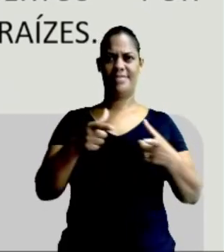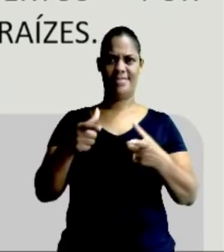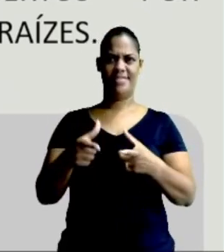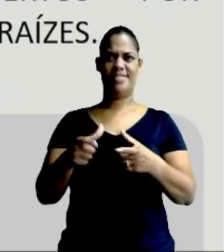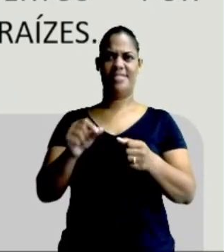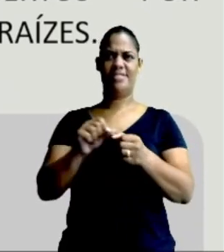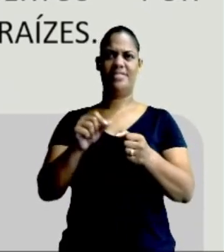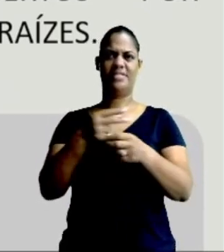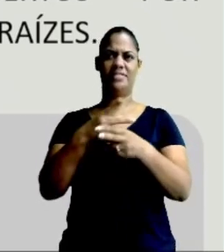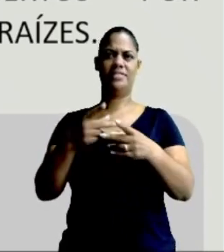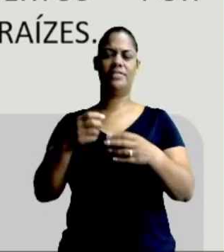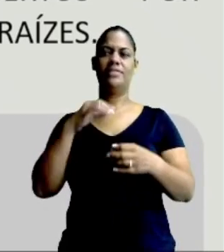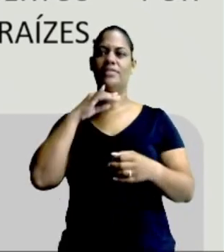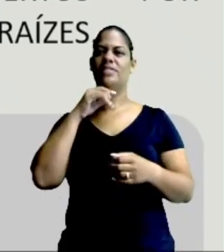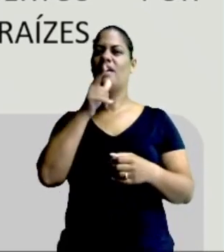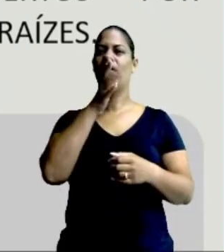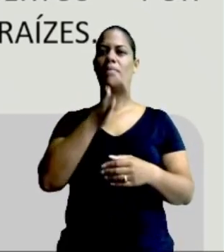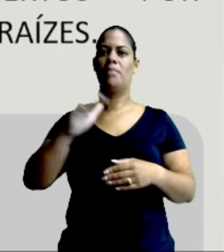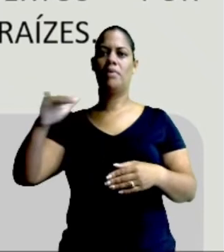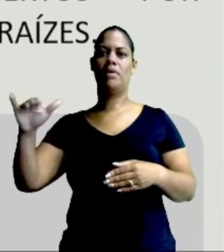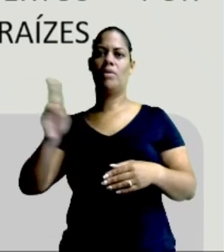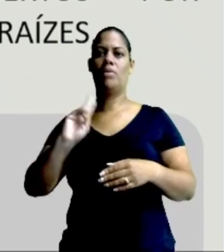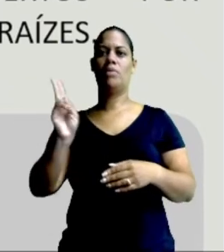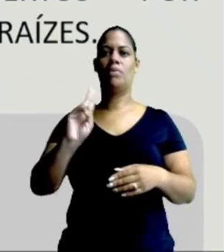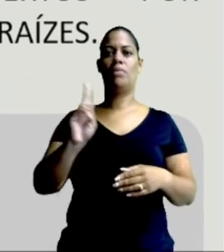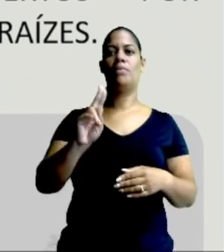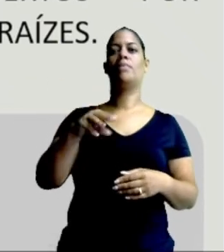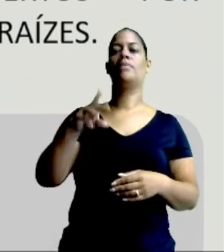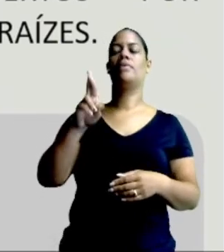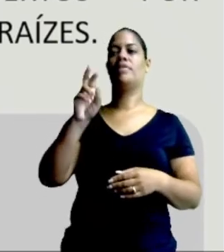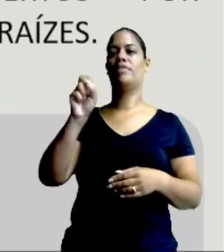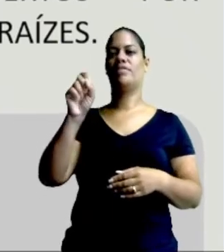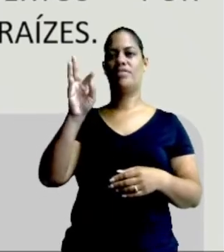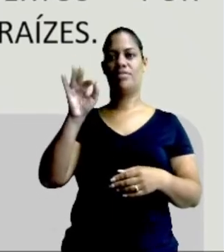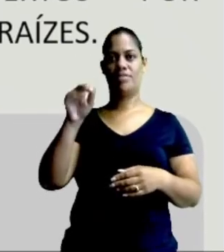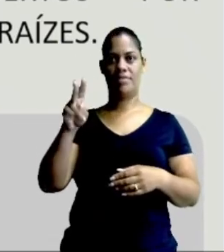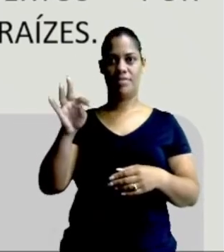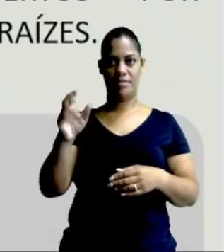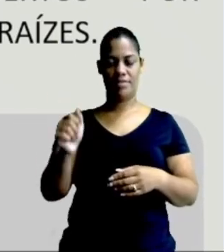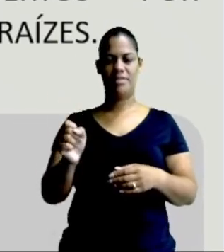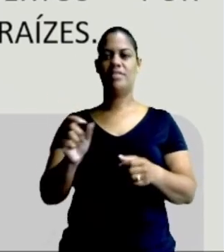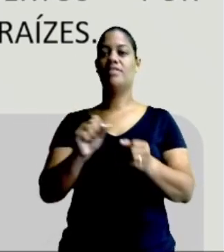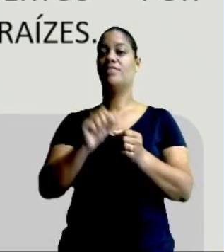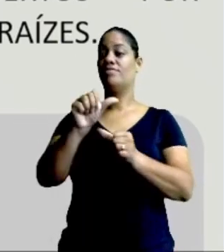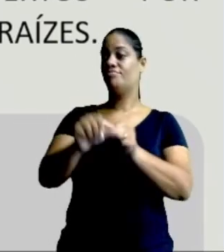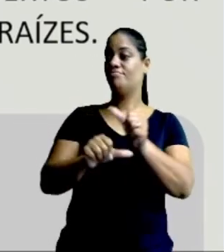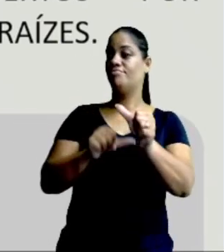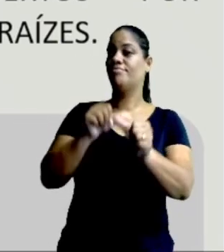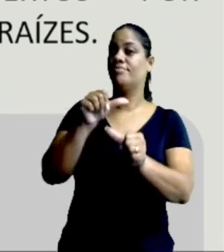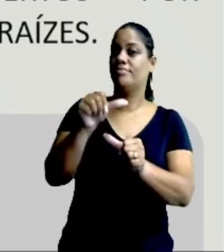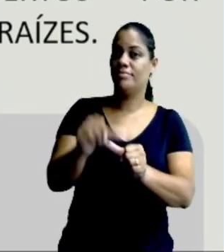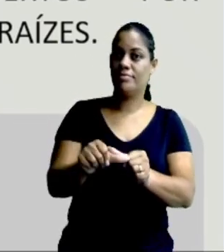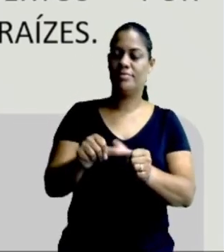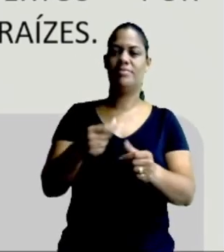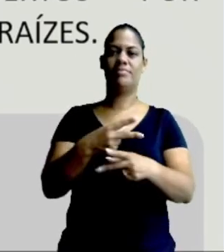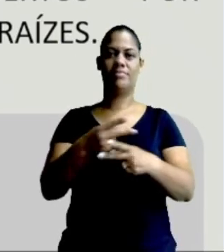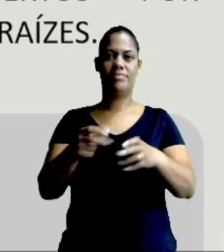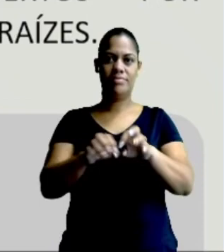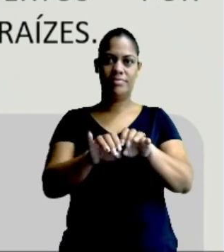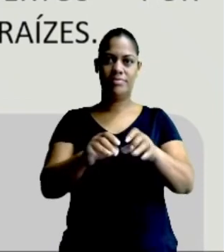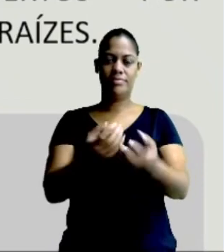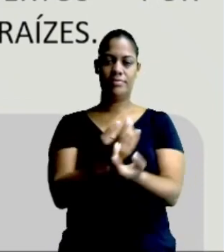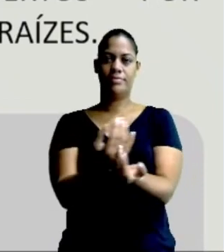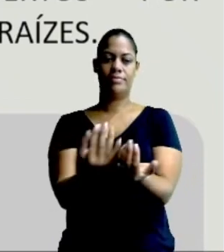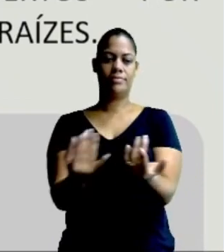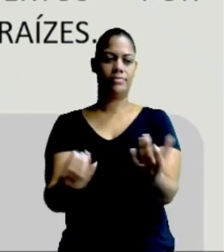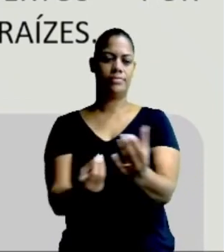cobertos por sedimentos marinhos, denominados de restinga. São recobertos por vegetações rasteiras